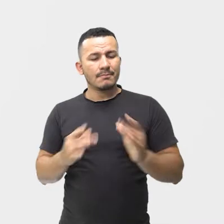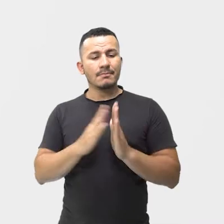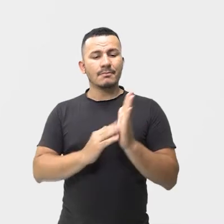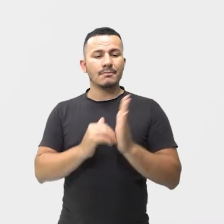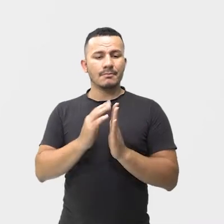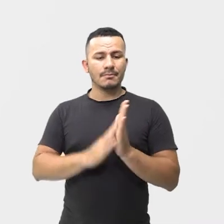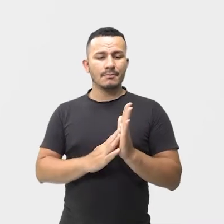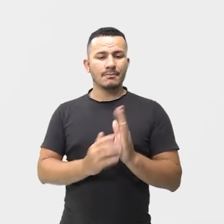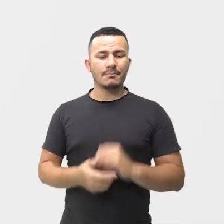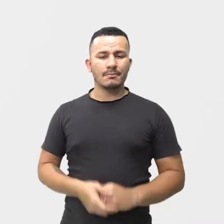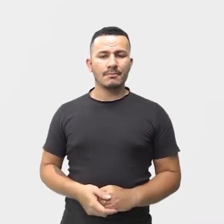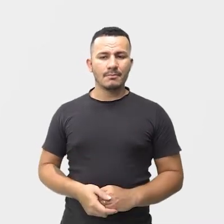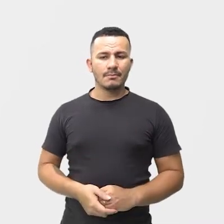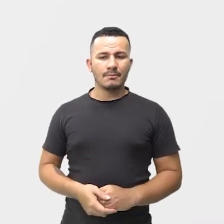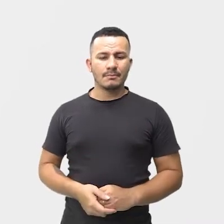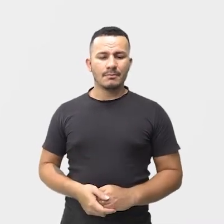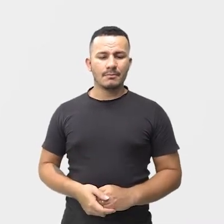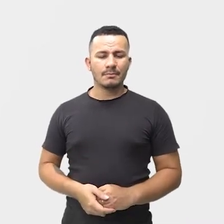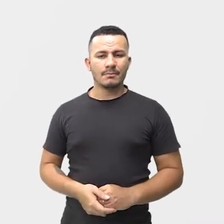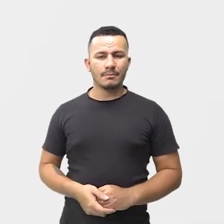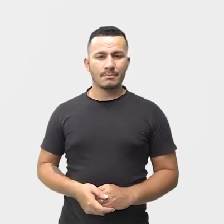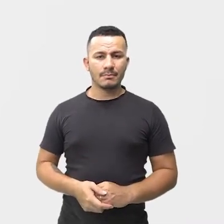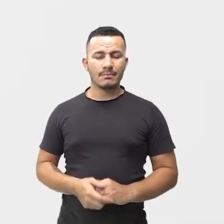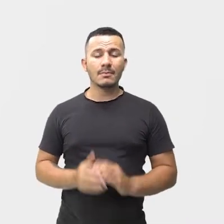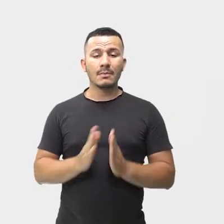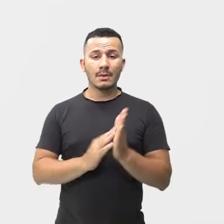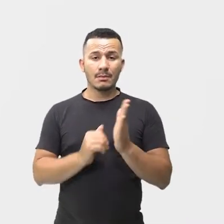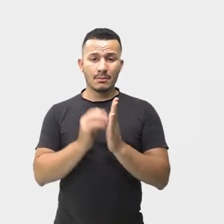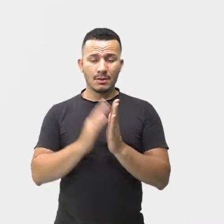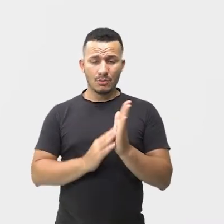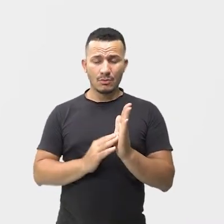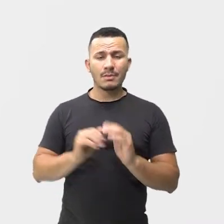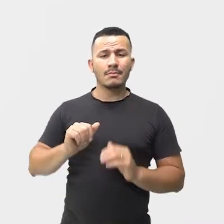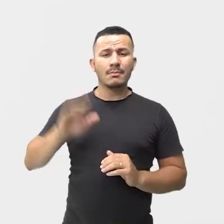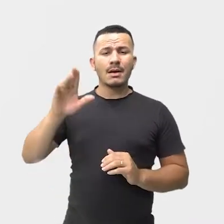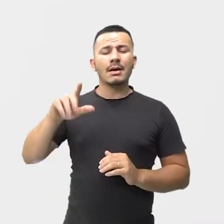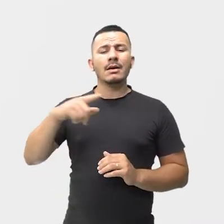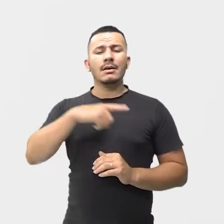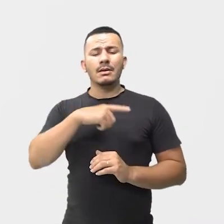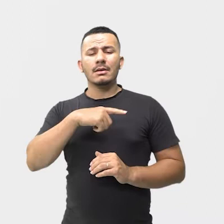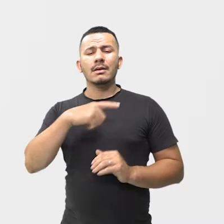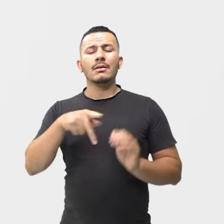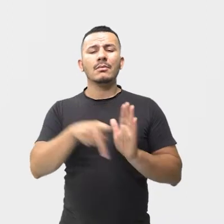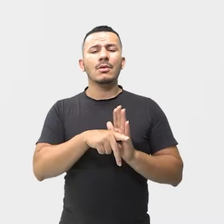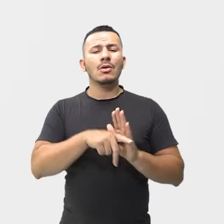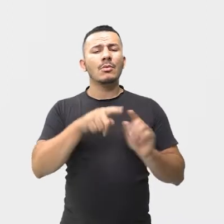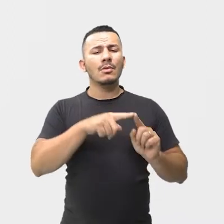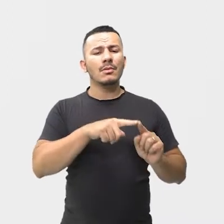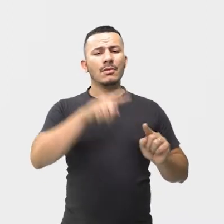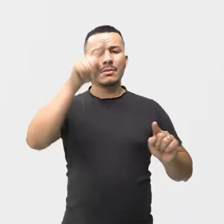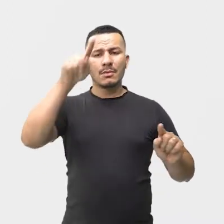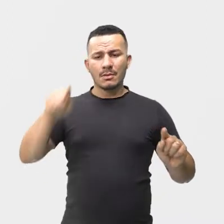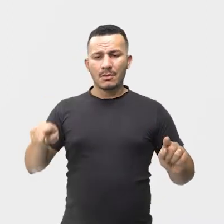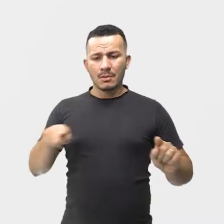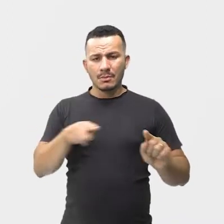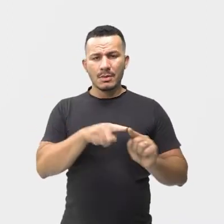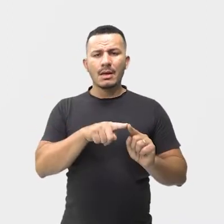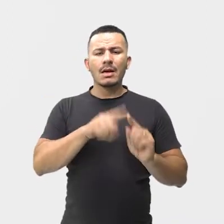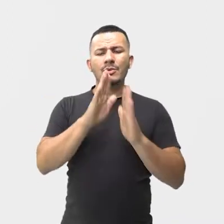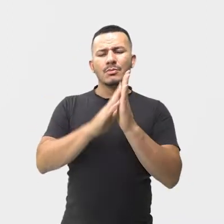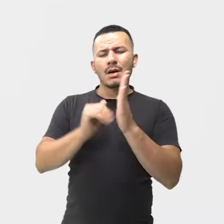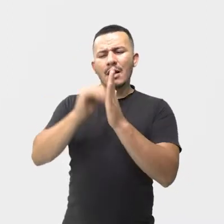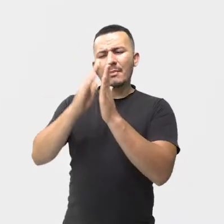egípcia. Grande parte das pinturas eram feitas nas paredes das pirâmides. Essas